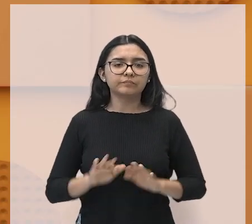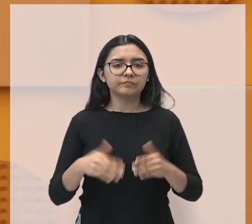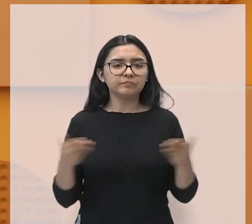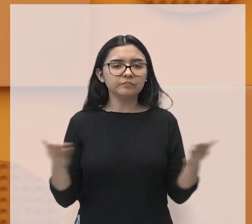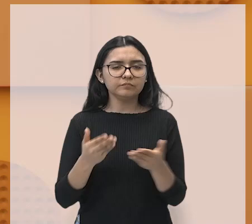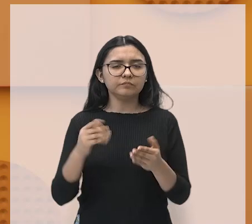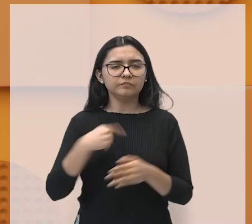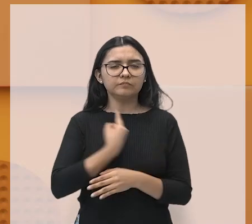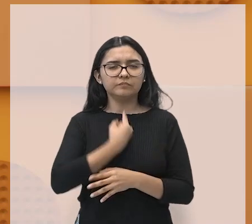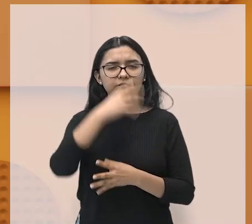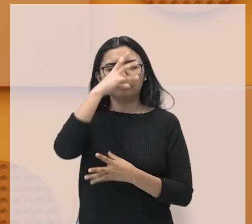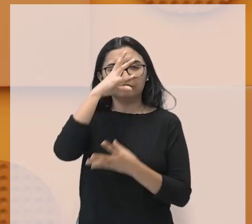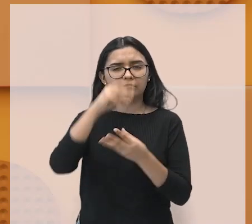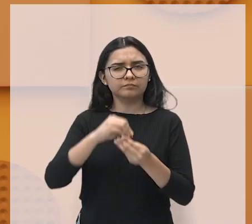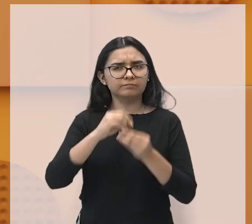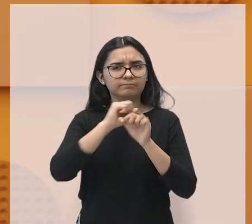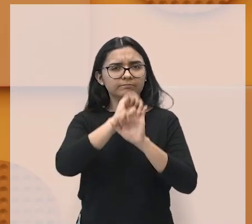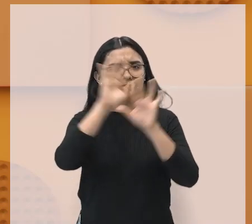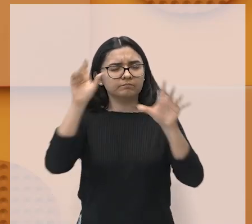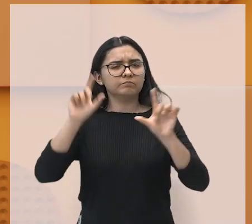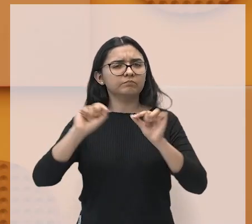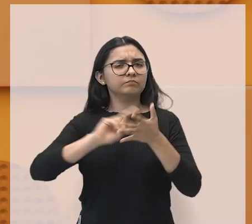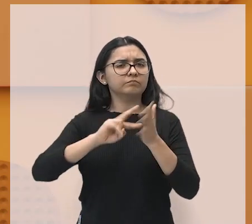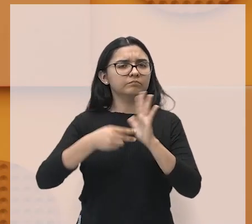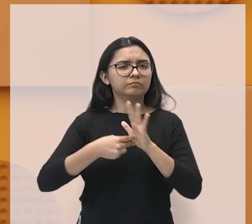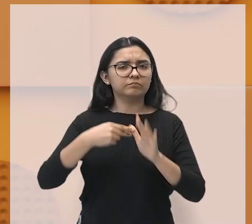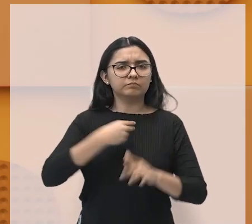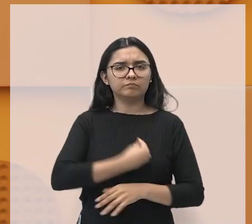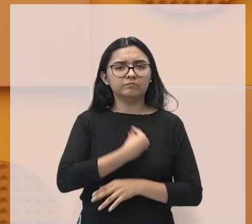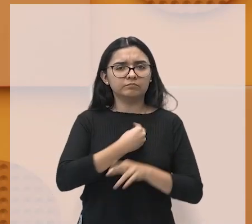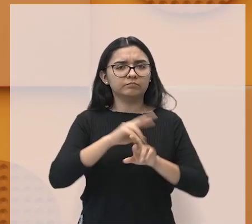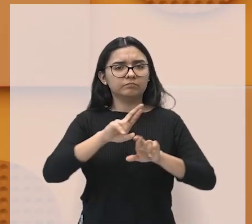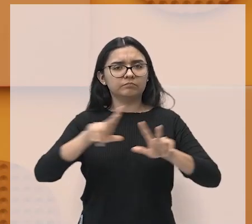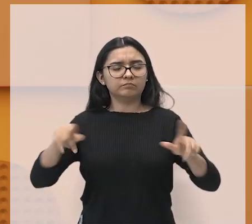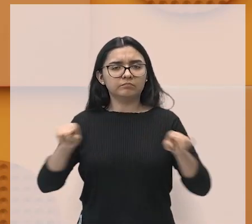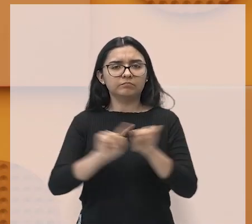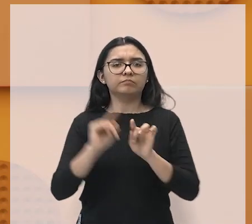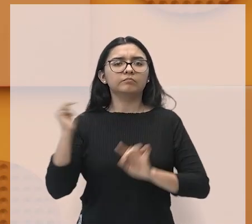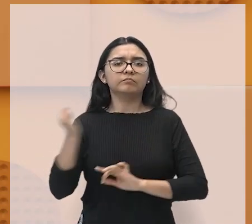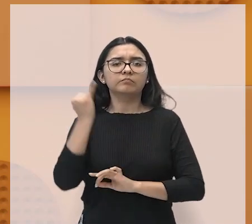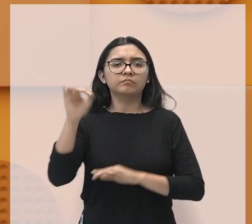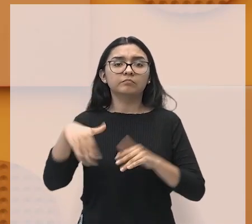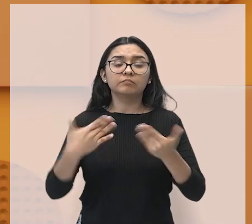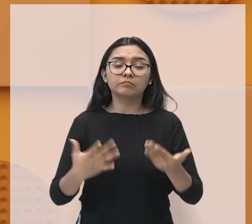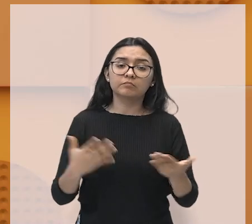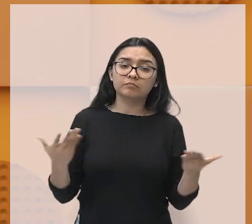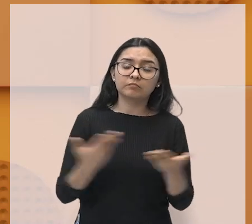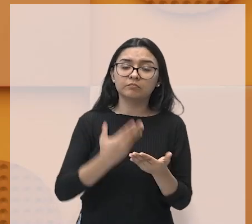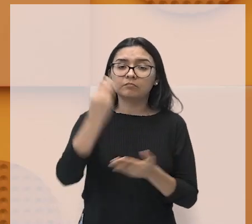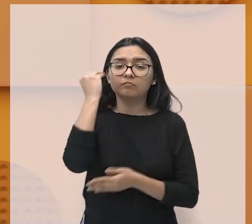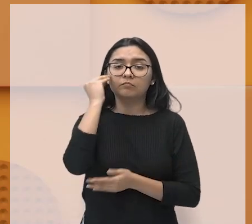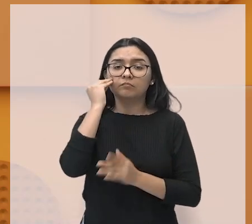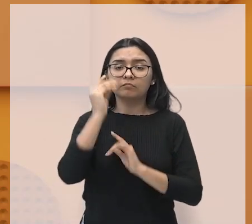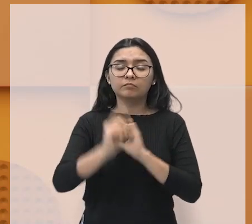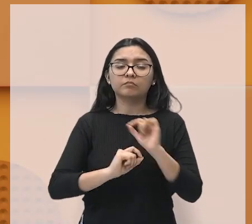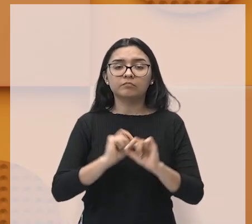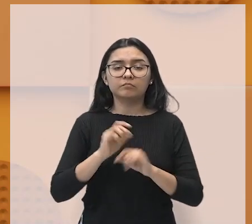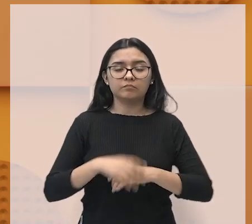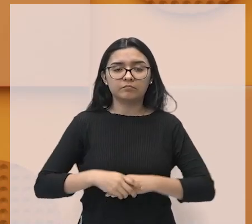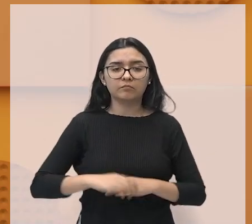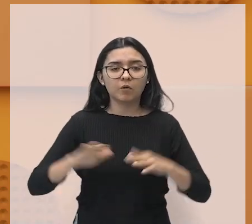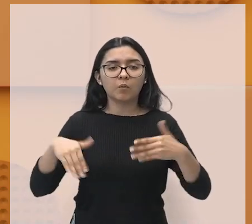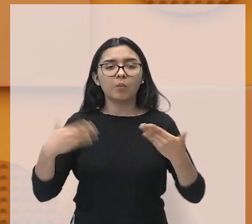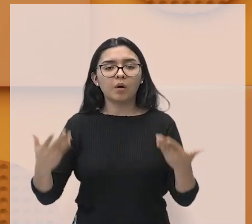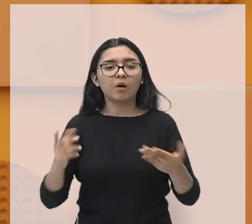Agora que conseguimos já compreender então o que é a biodiversidade e a sua importância, a gente começa a verificar quais são